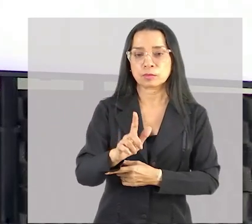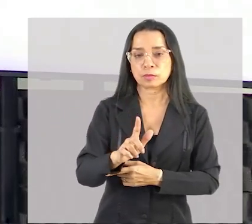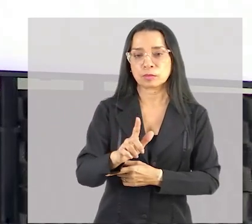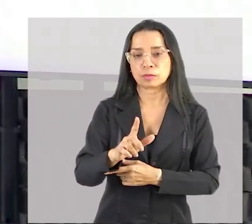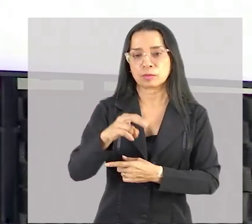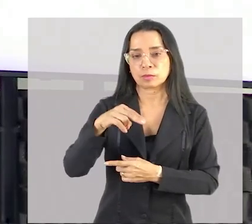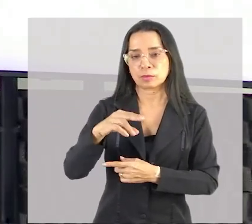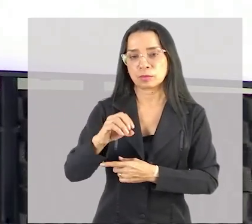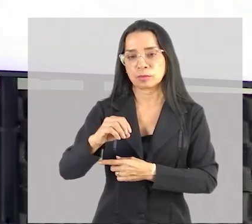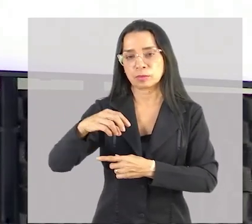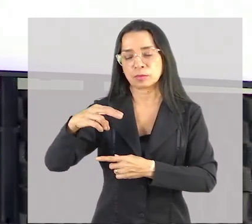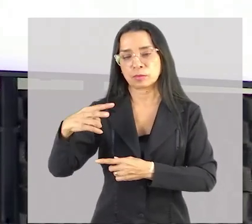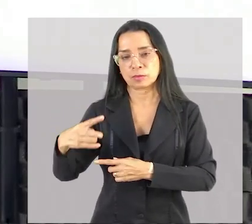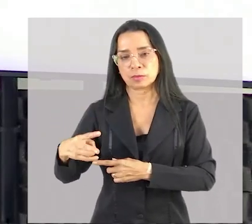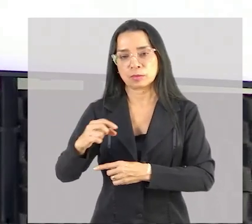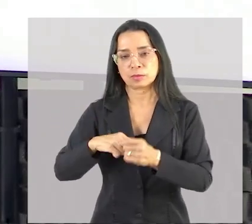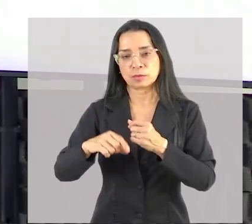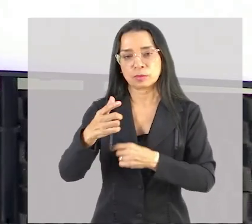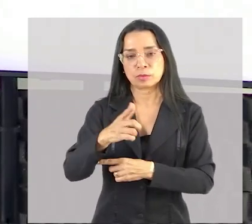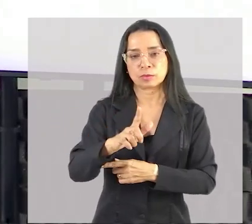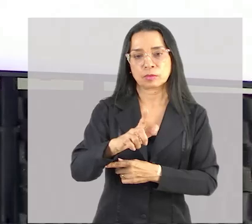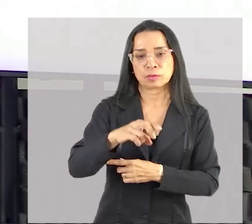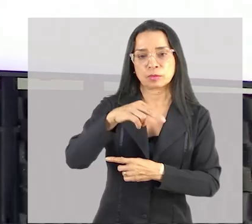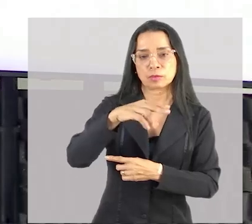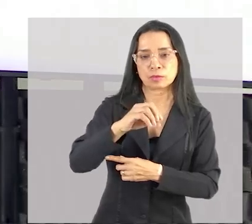E poderia colocar o outro aqui também.